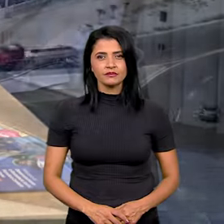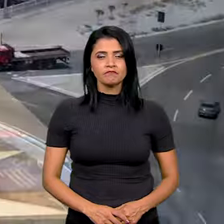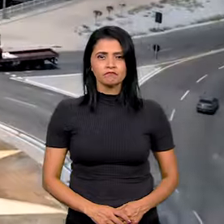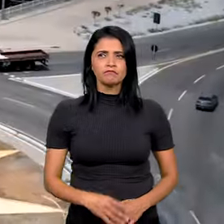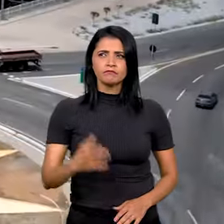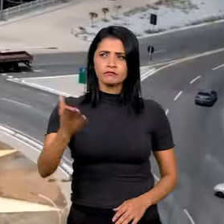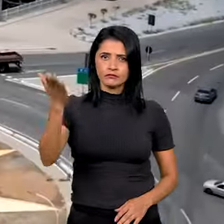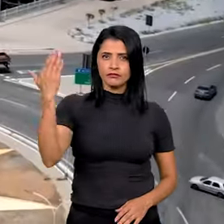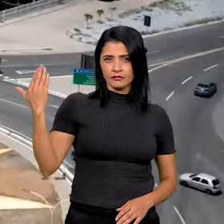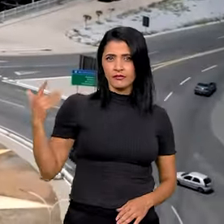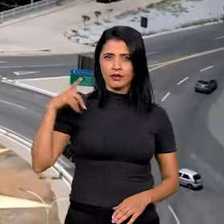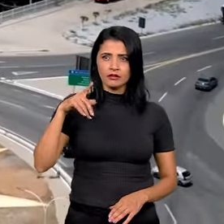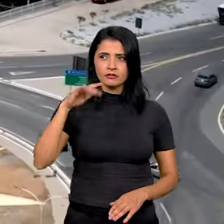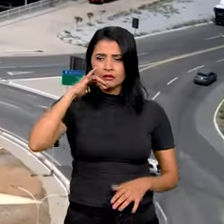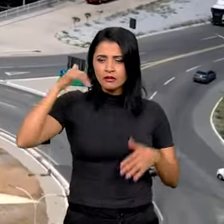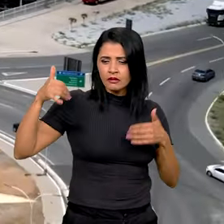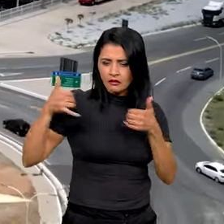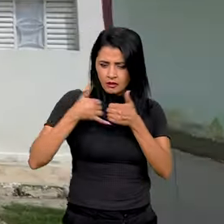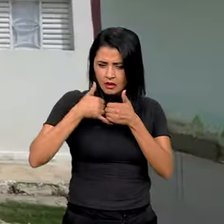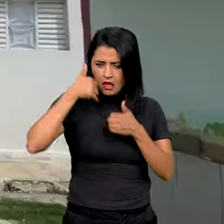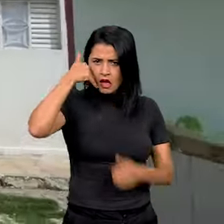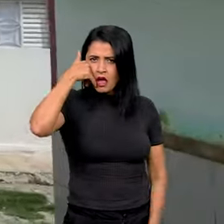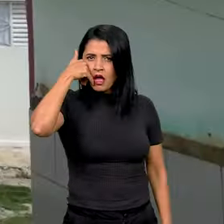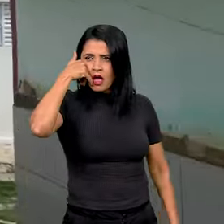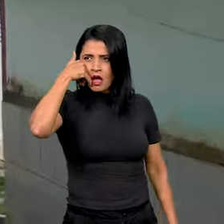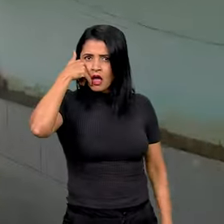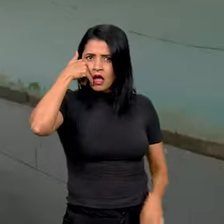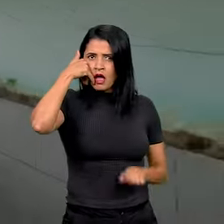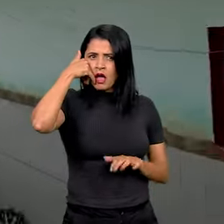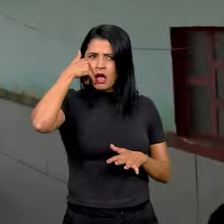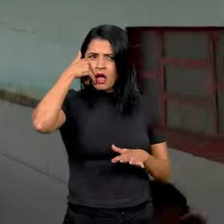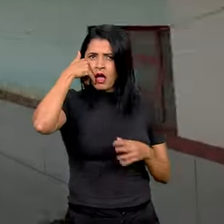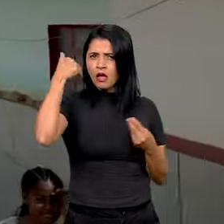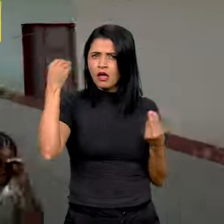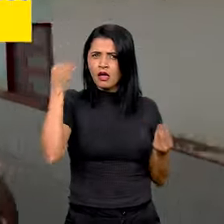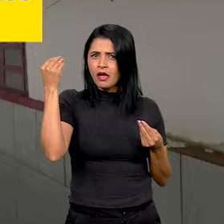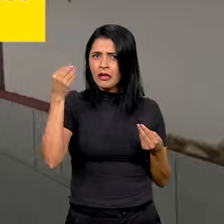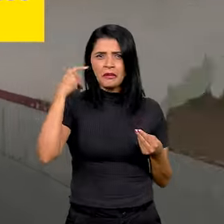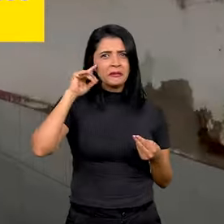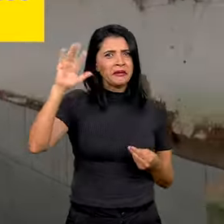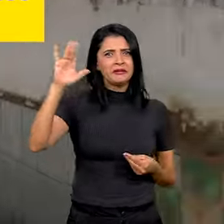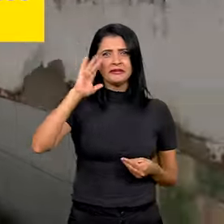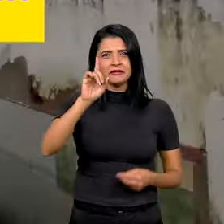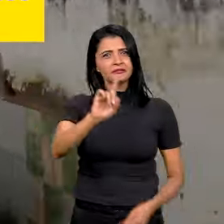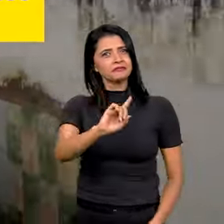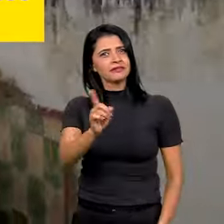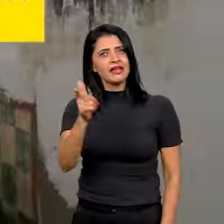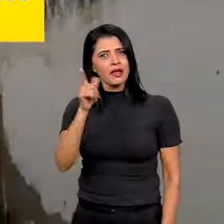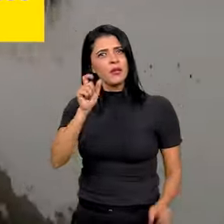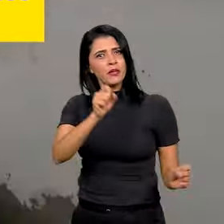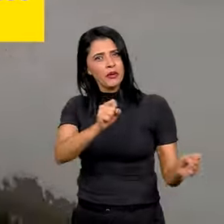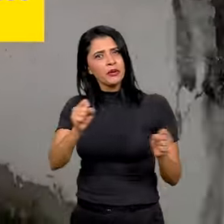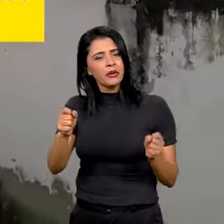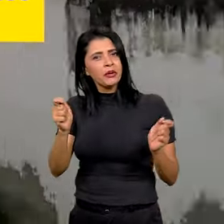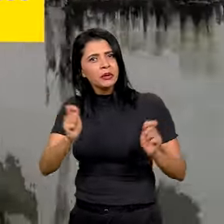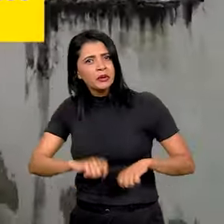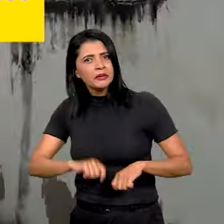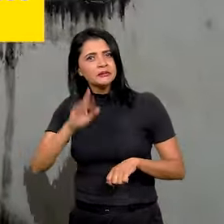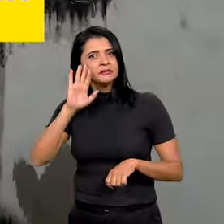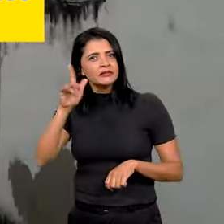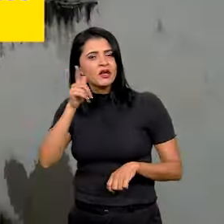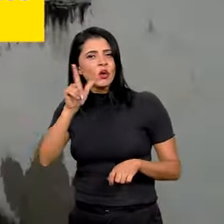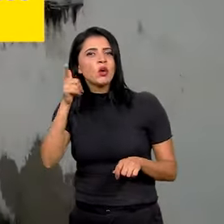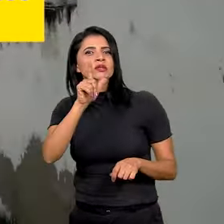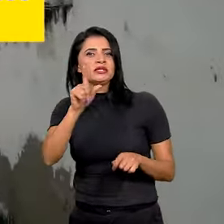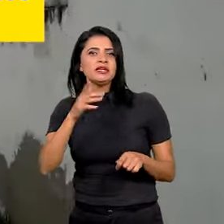vulnerabilidade quando eu recebi a ligação eu só botei para tremer não imaginava que eu poderia